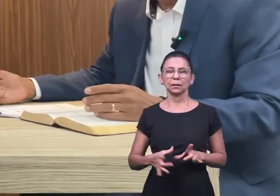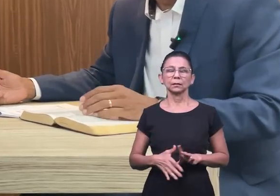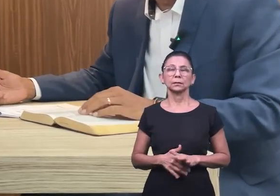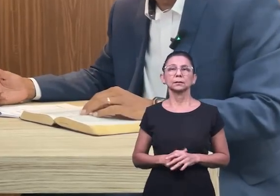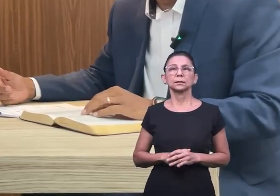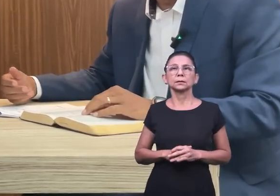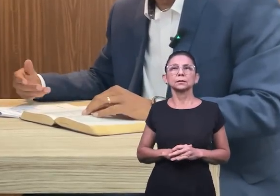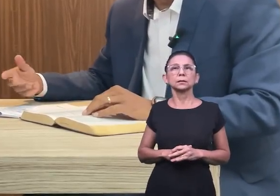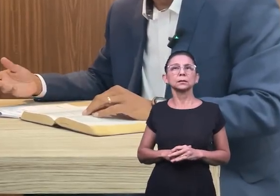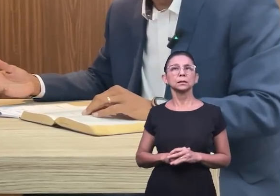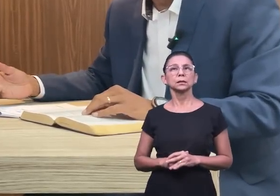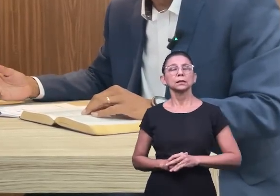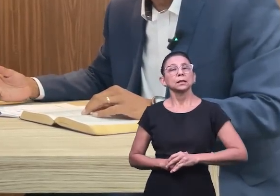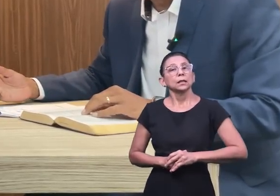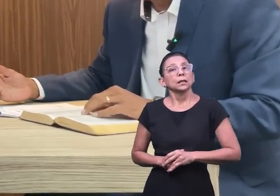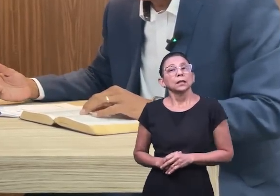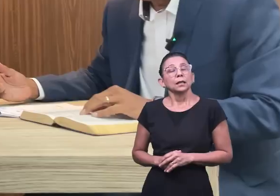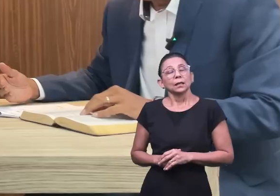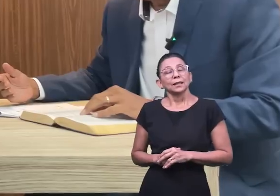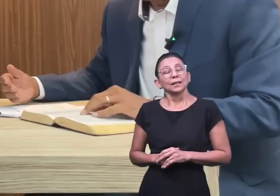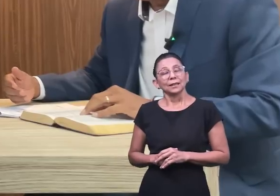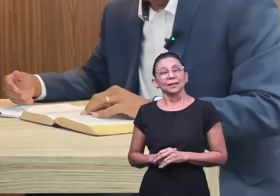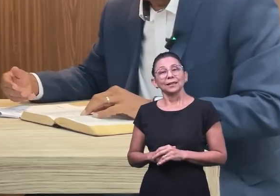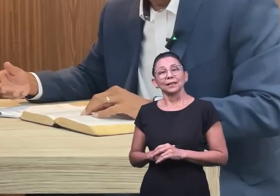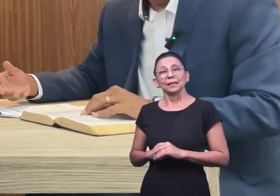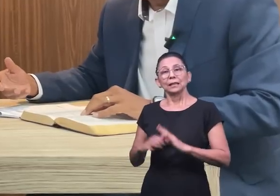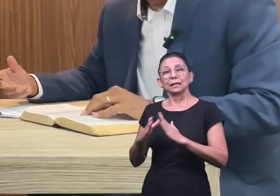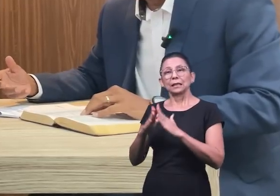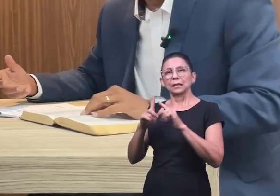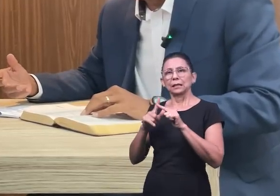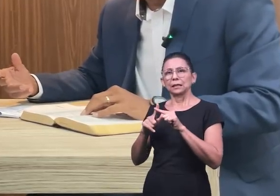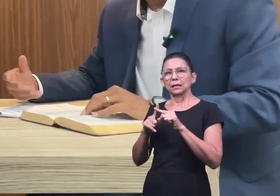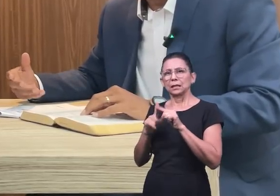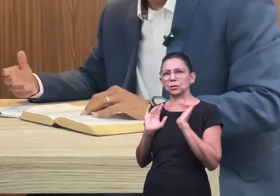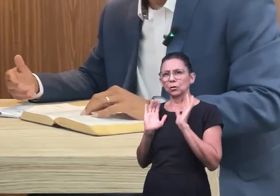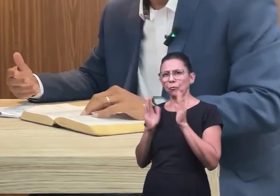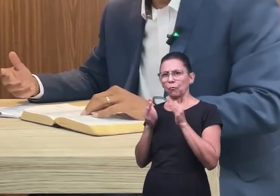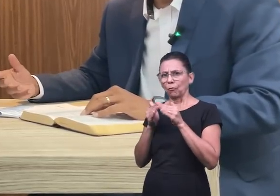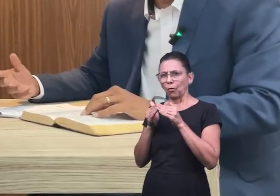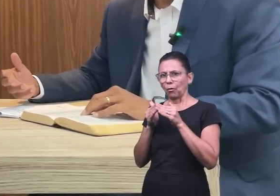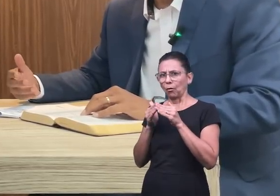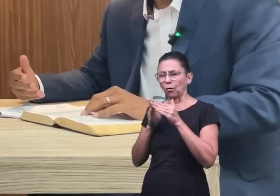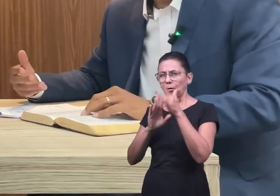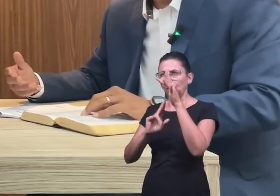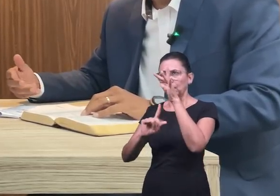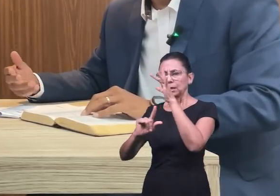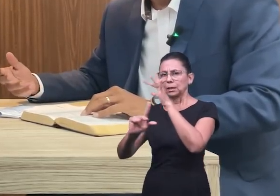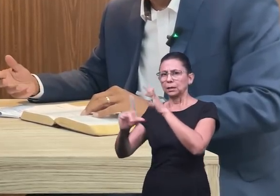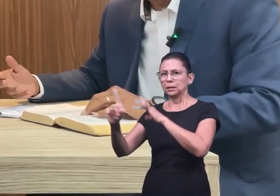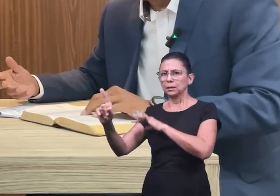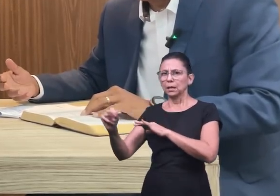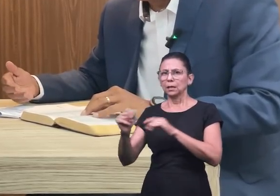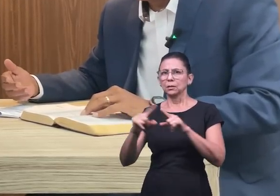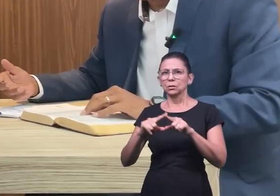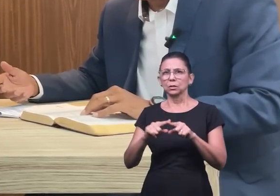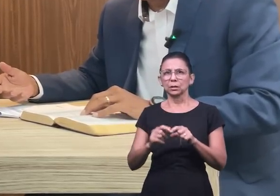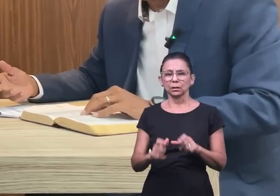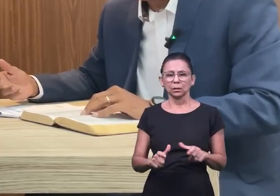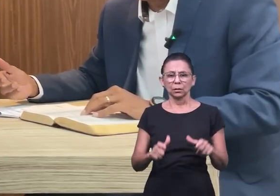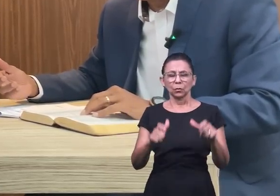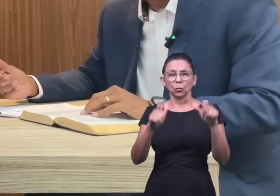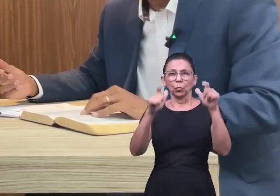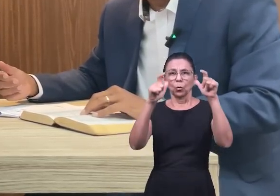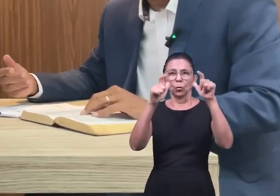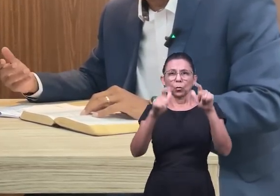mais ampla, né, do que a pergunta requeria, né? Porque ele colocou detalhes de como a igreja ela está agora caminhando, né, em direção